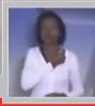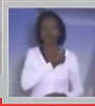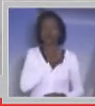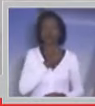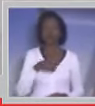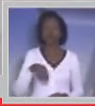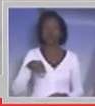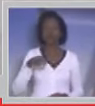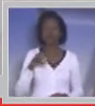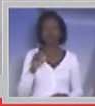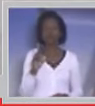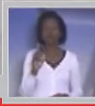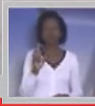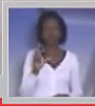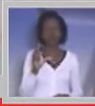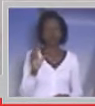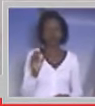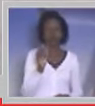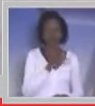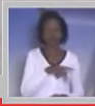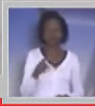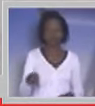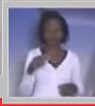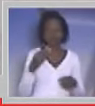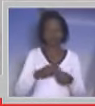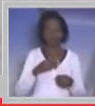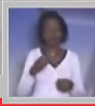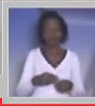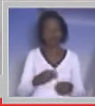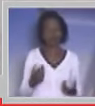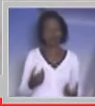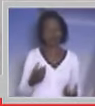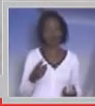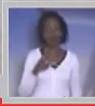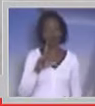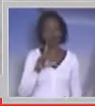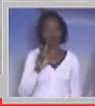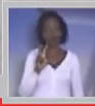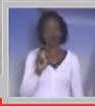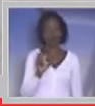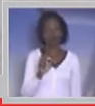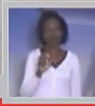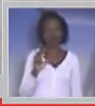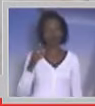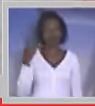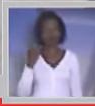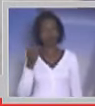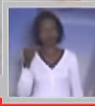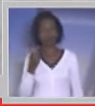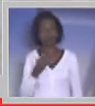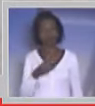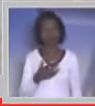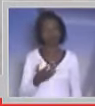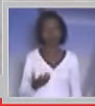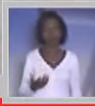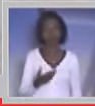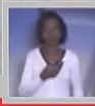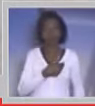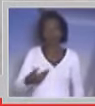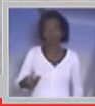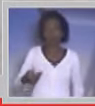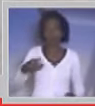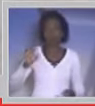do módulo de professores da rede Municipal o leve leite o Tag não é o governo dos